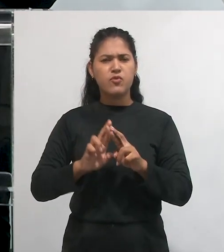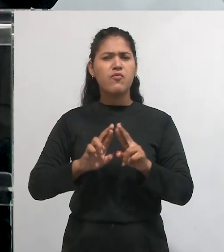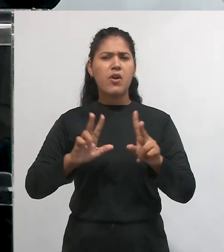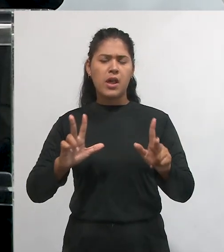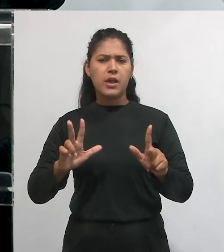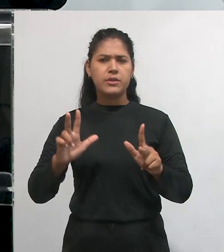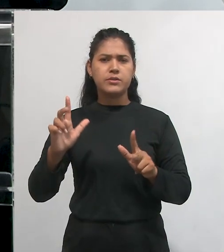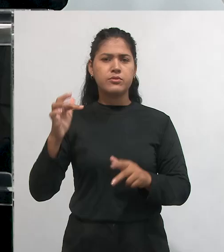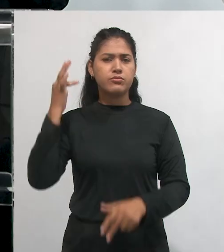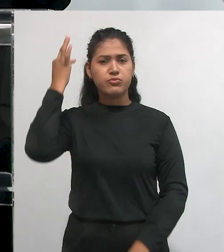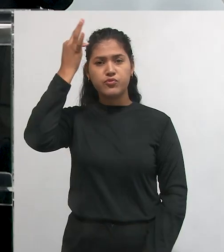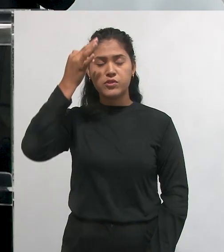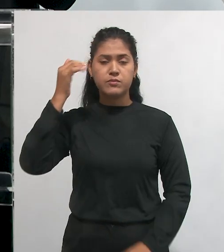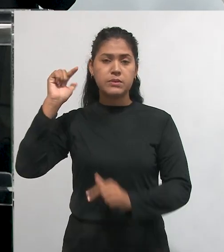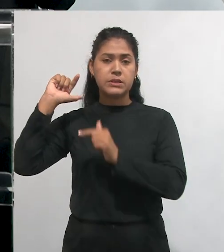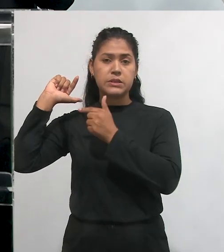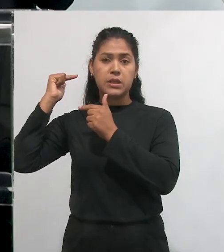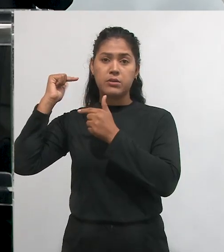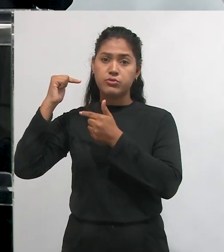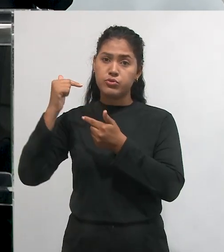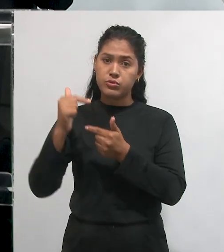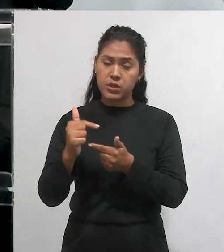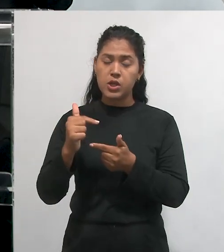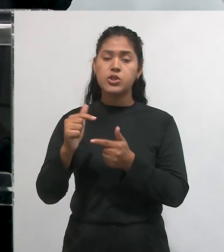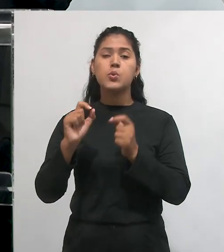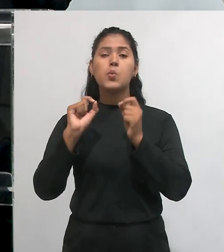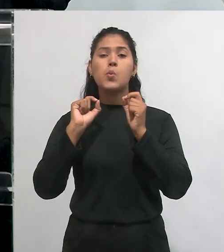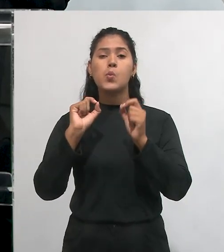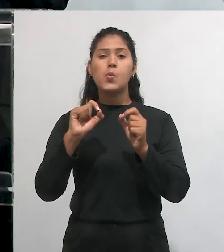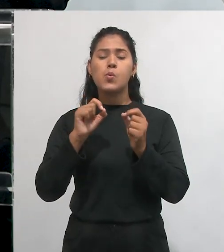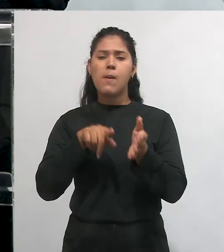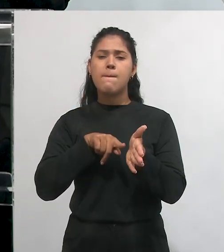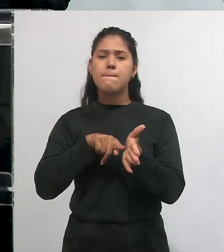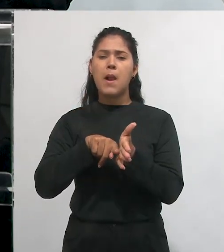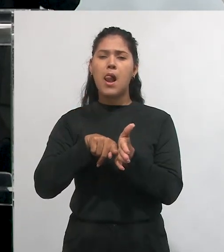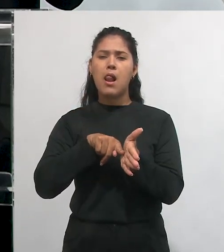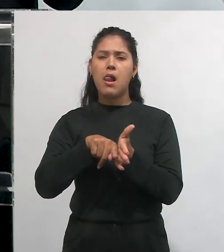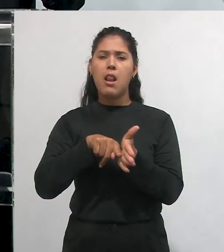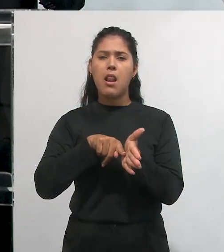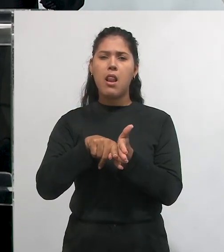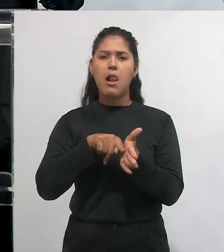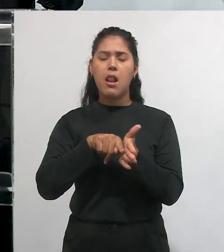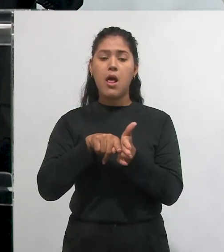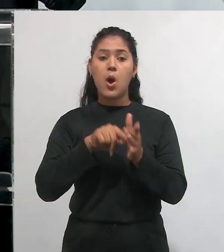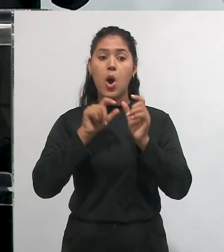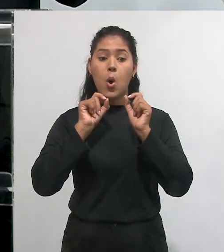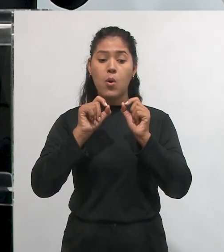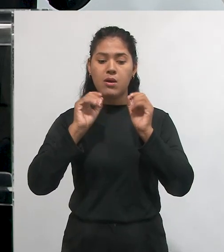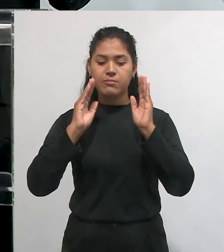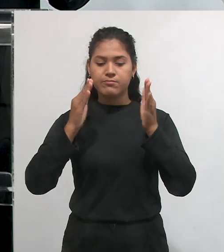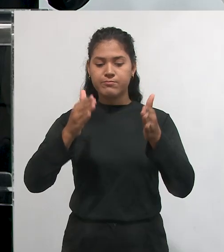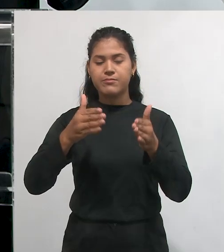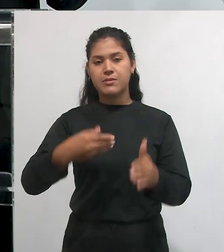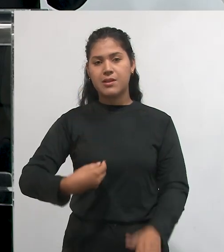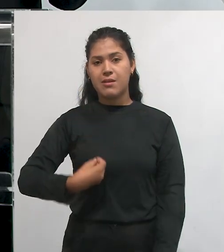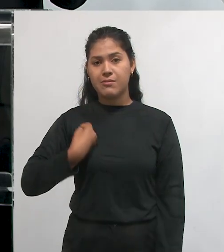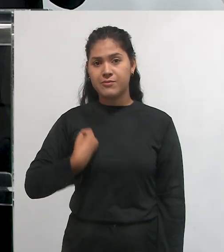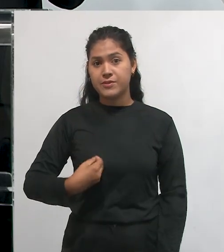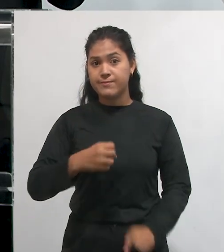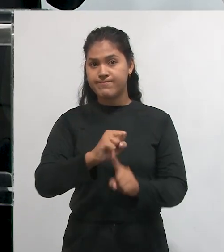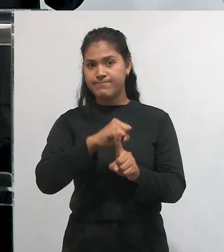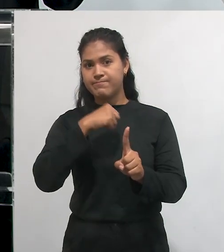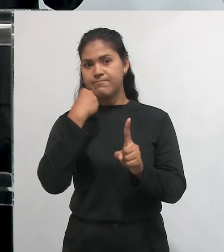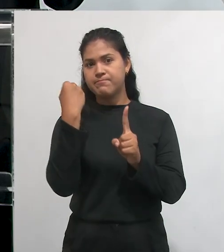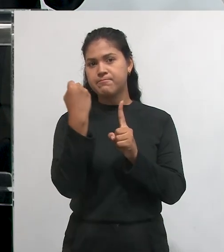em que procuravam na própria realidade da sociedade